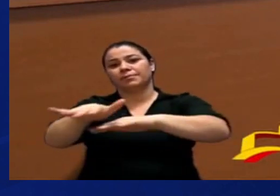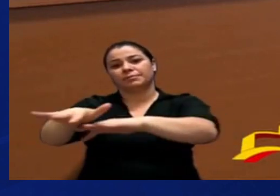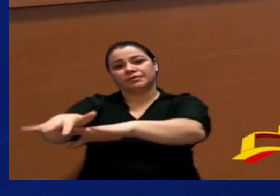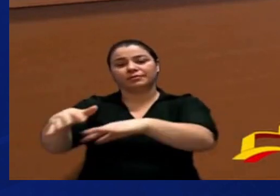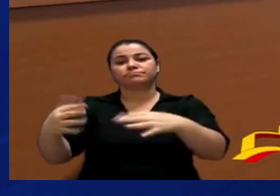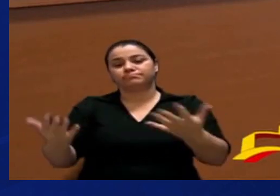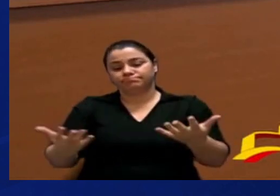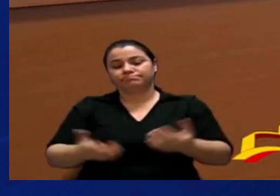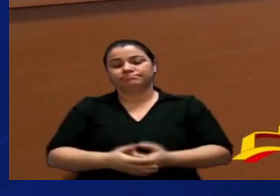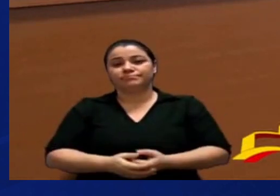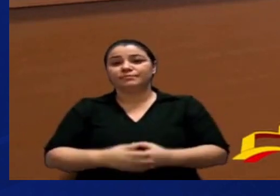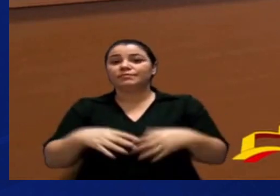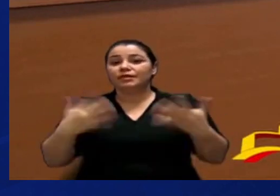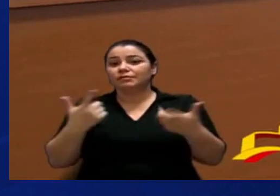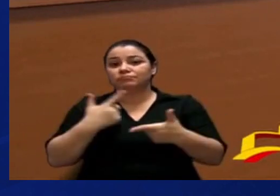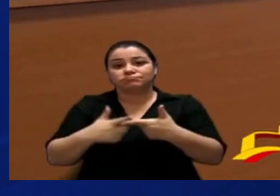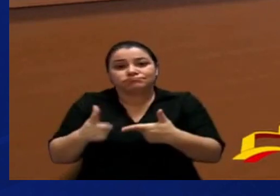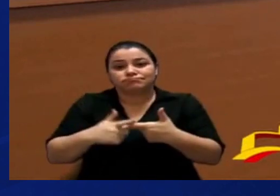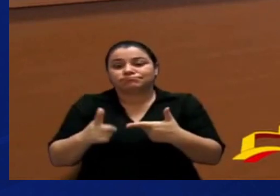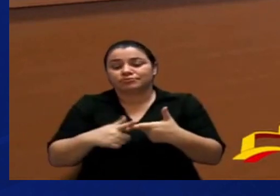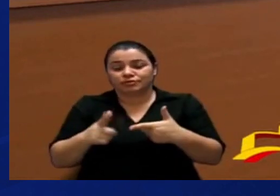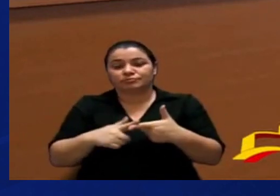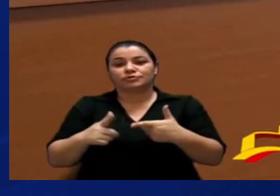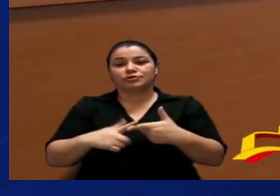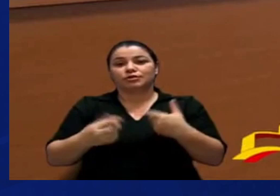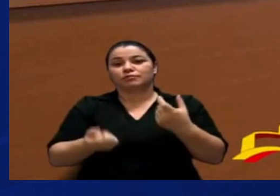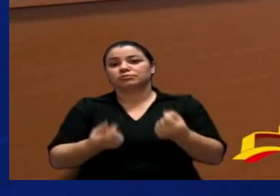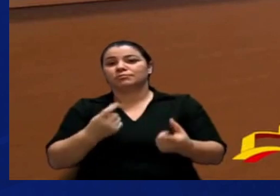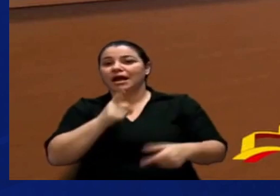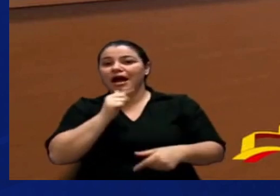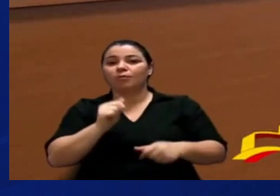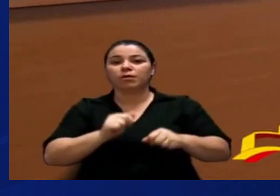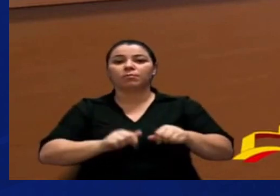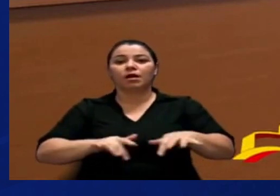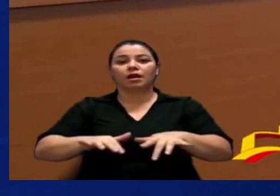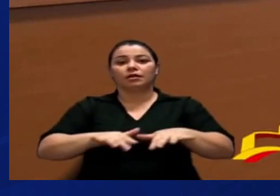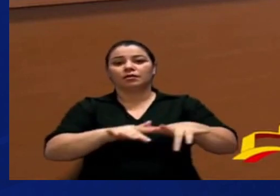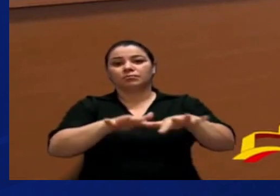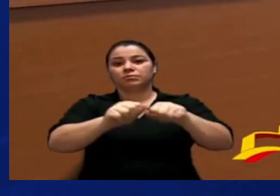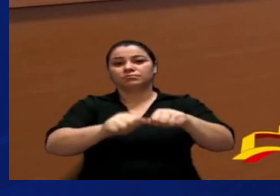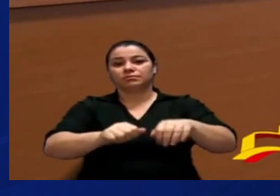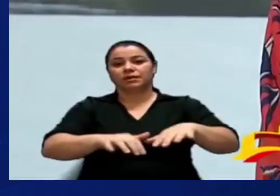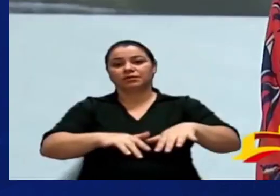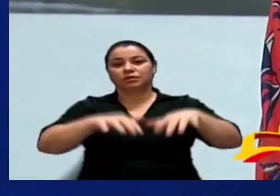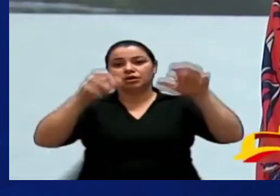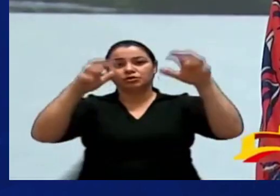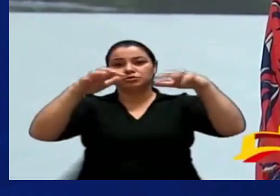Faculdade, e traz os alagamentos aqui para a cidade.